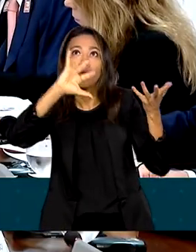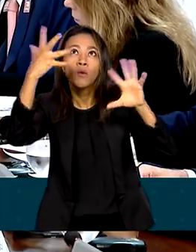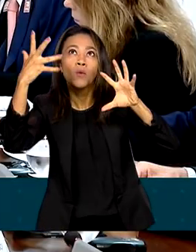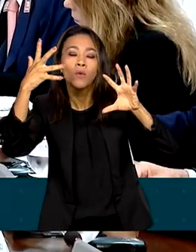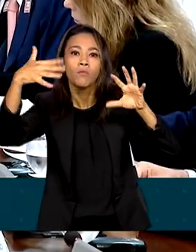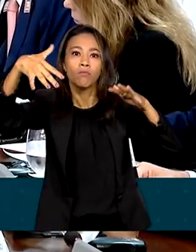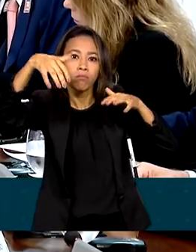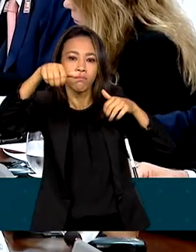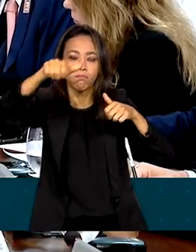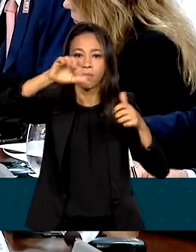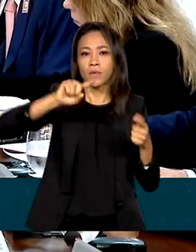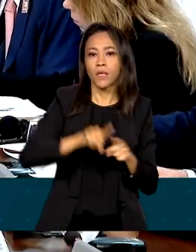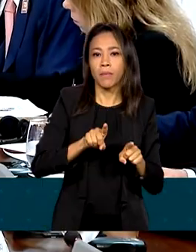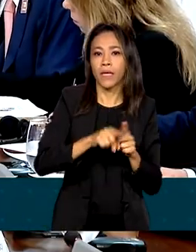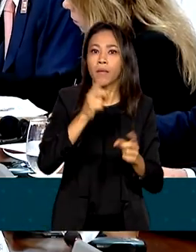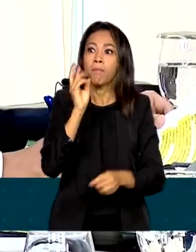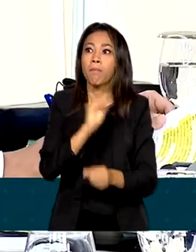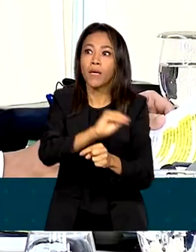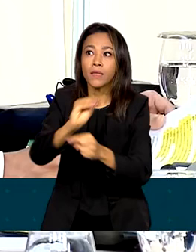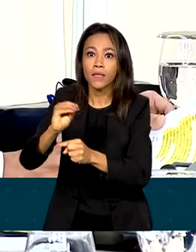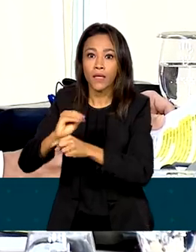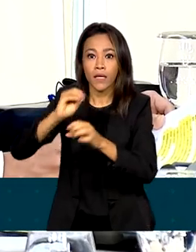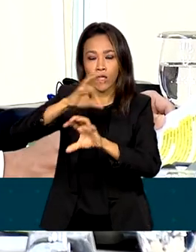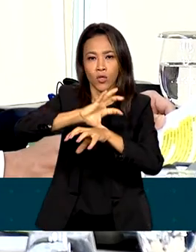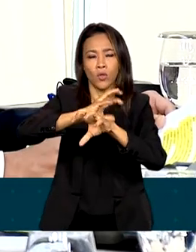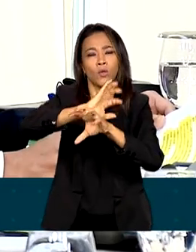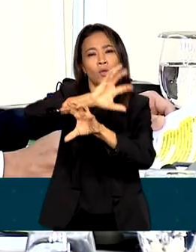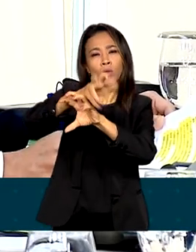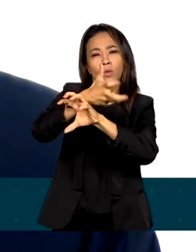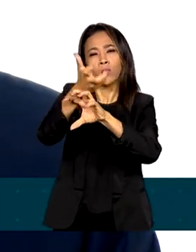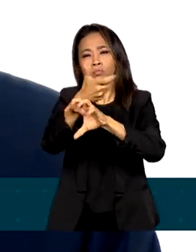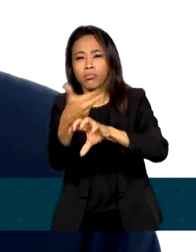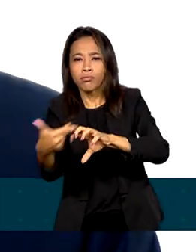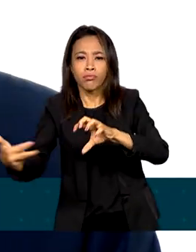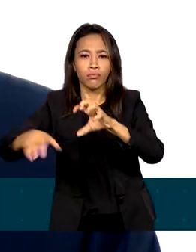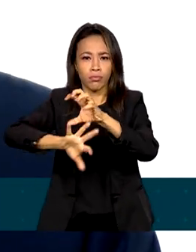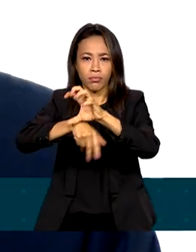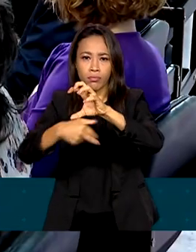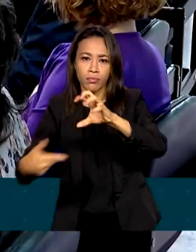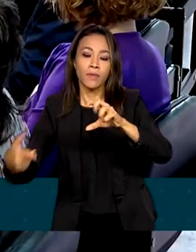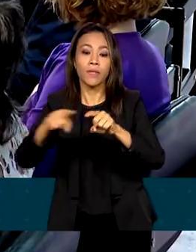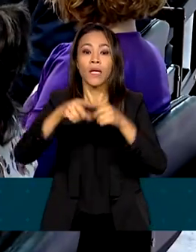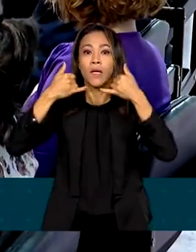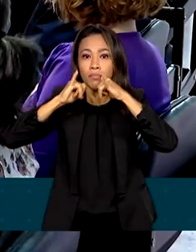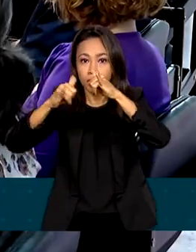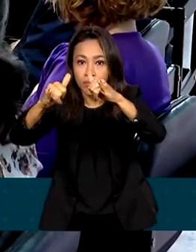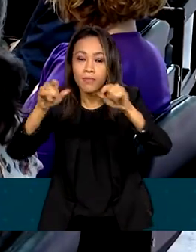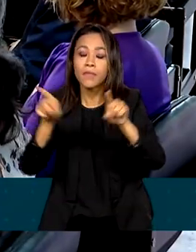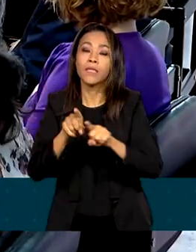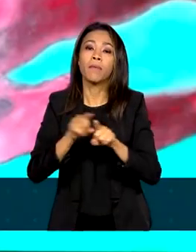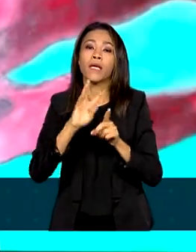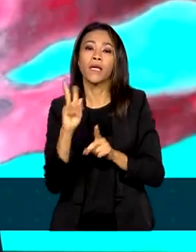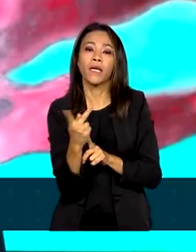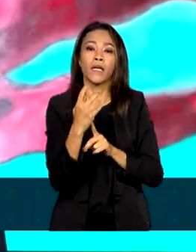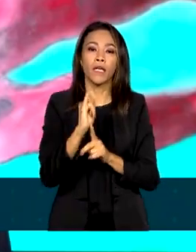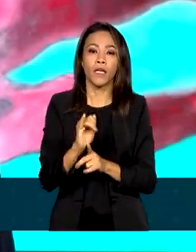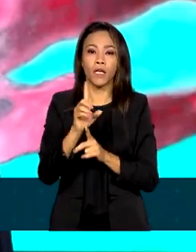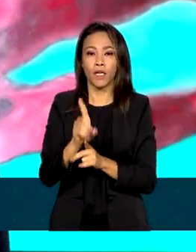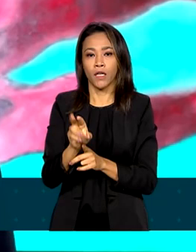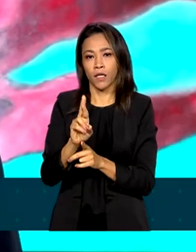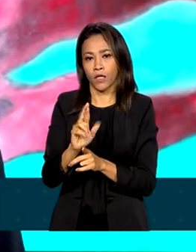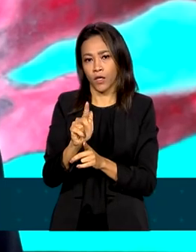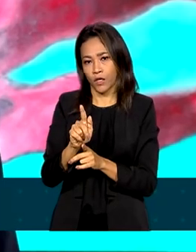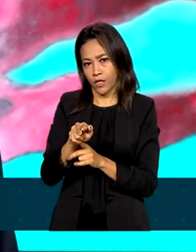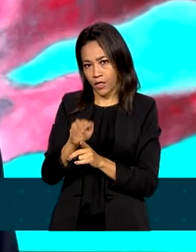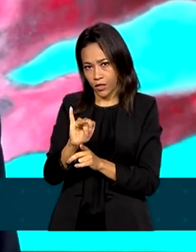a preservação dos biomas brasileiros, especialmente da Amazônia, energia limpa e hidrogênio verde. Nós temos uma